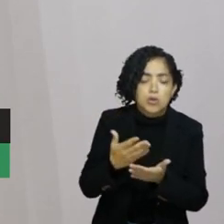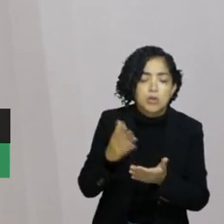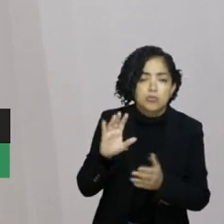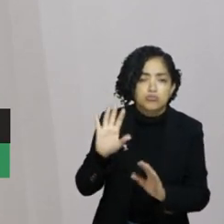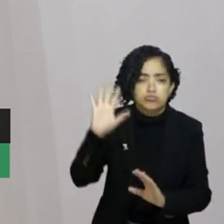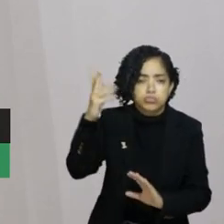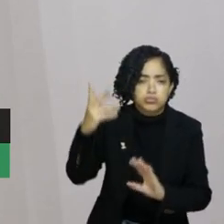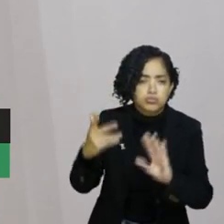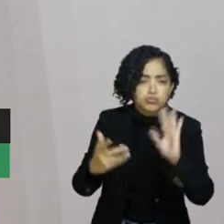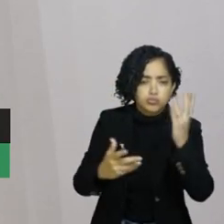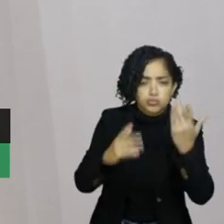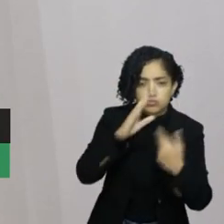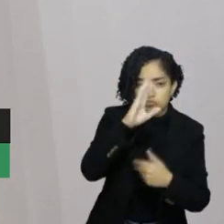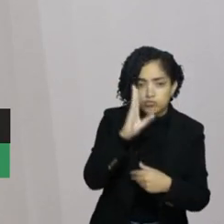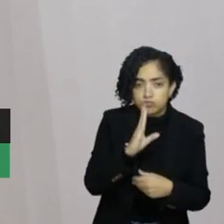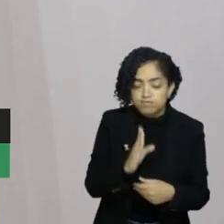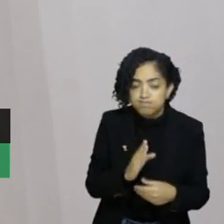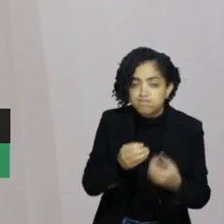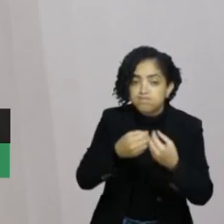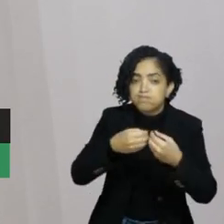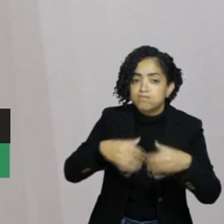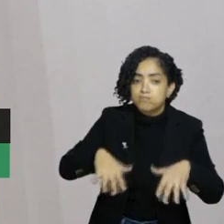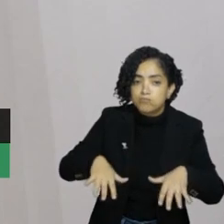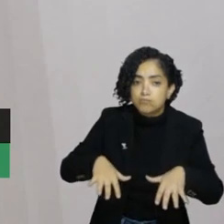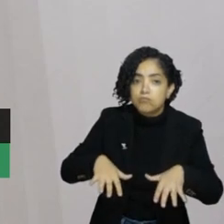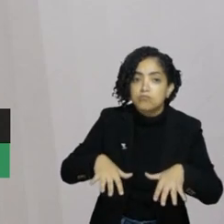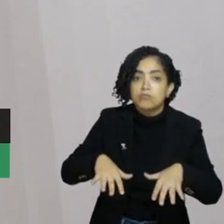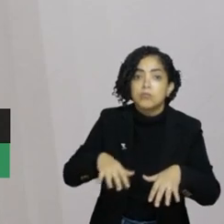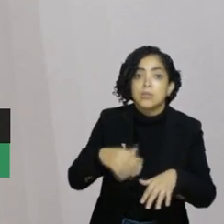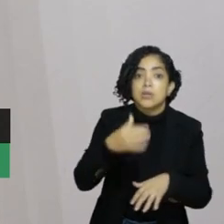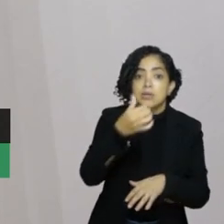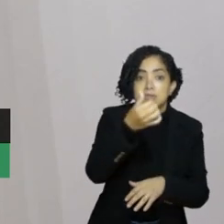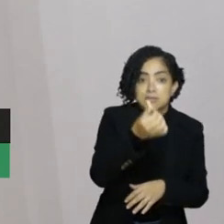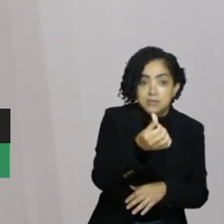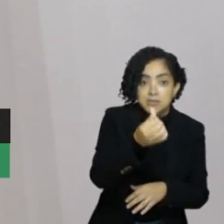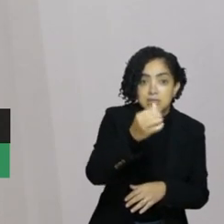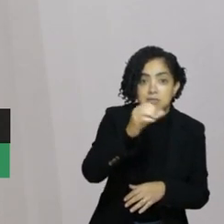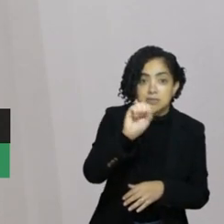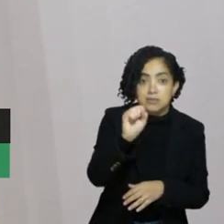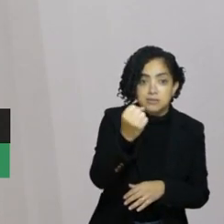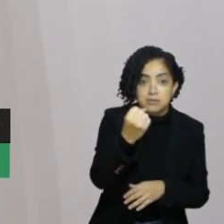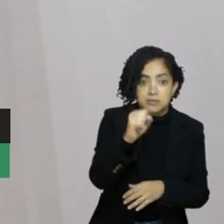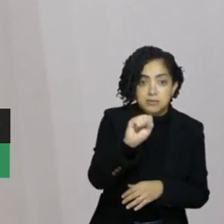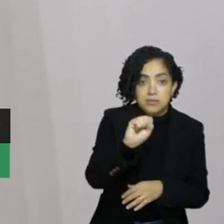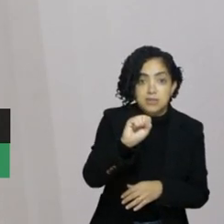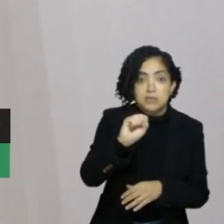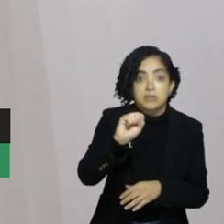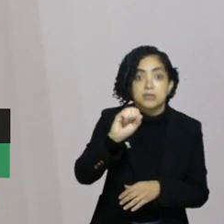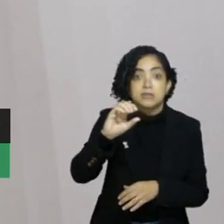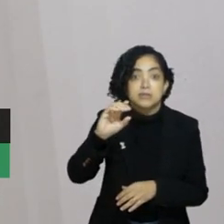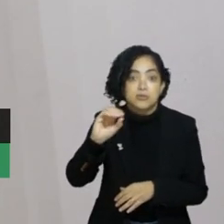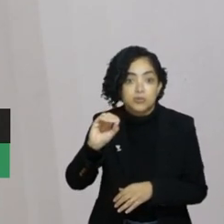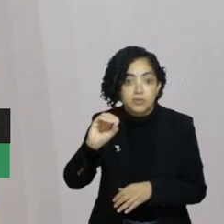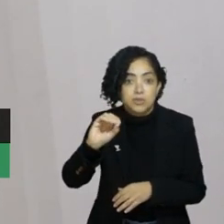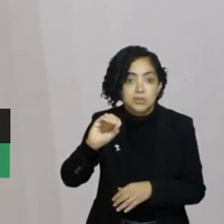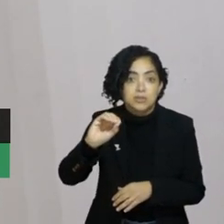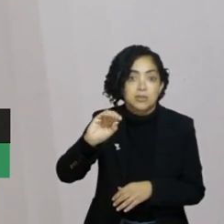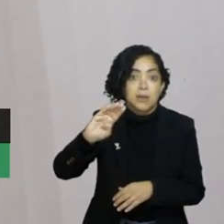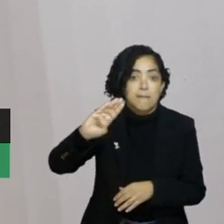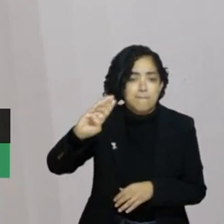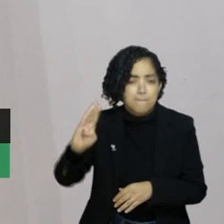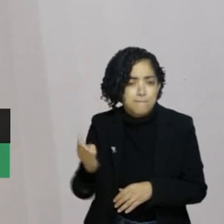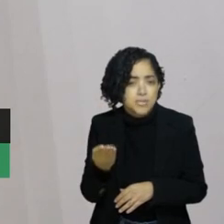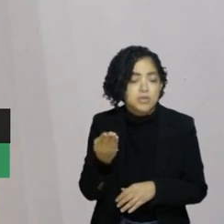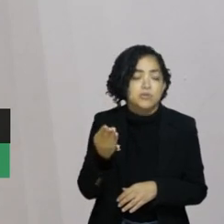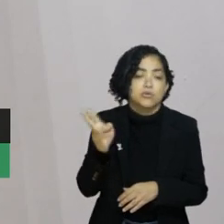Brasil causaram um prejuízo de 680 bilhões de reais. Neste